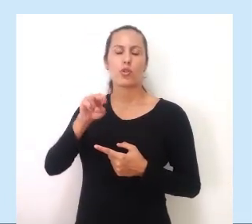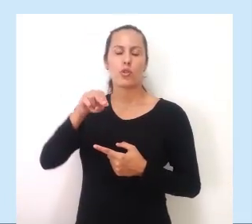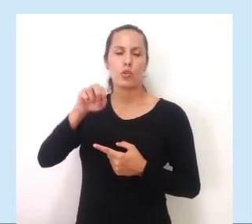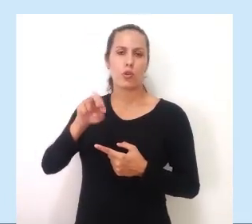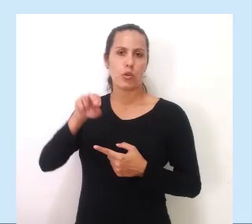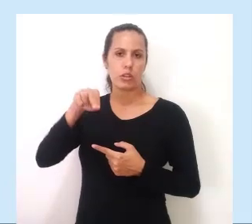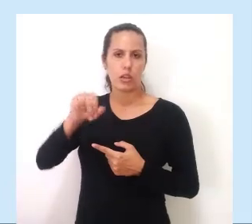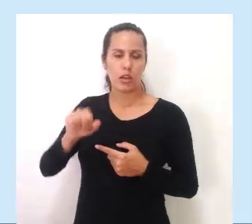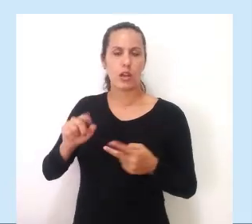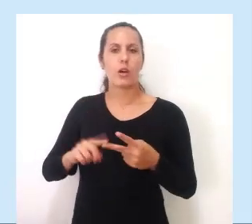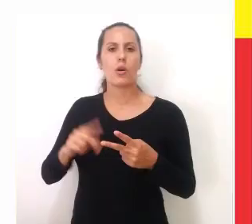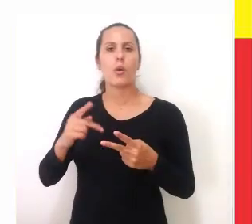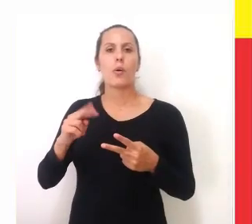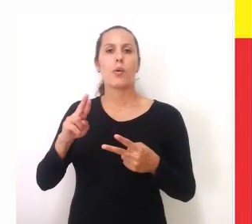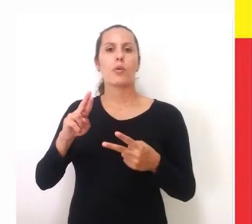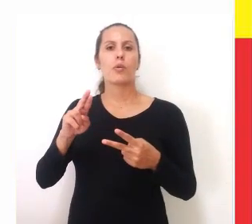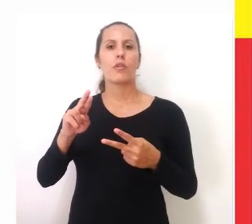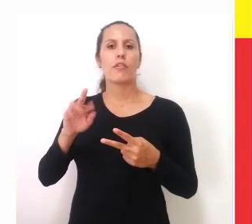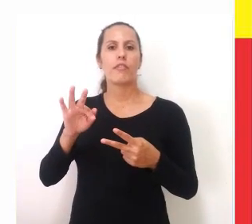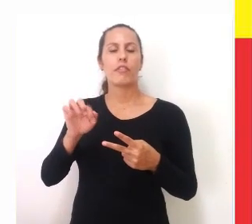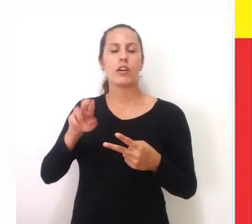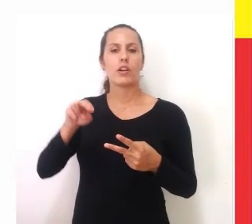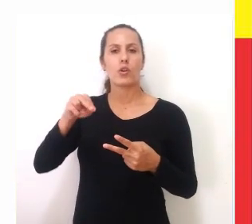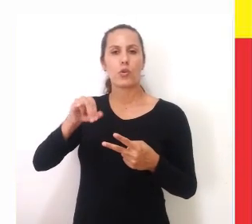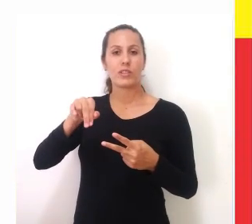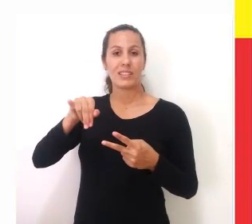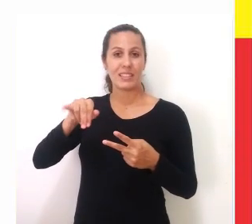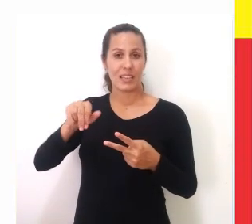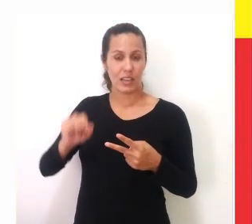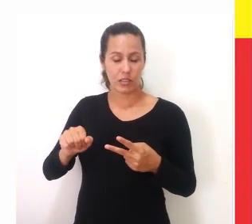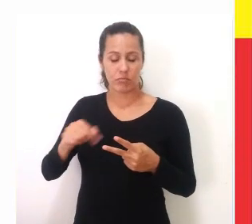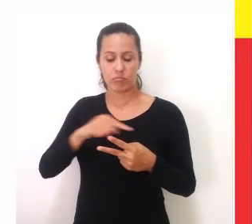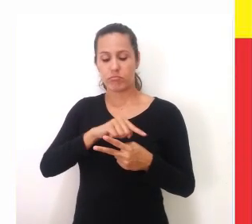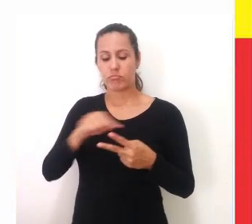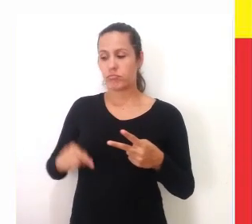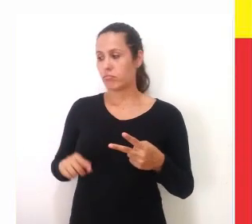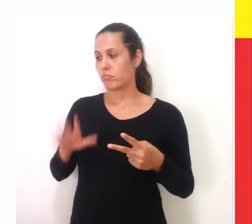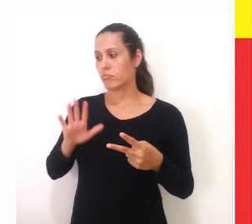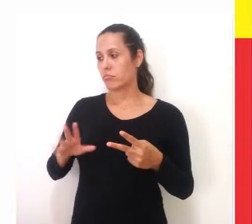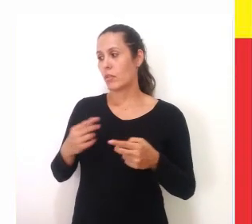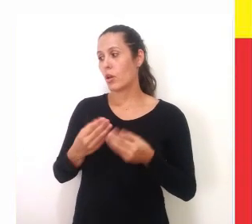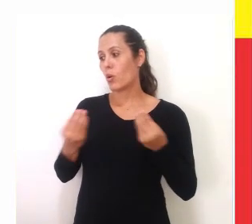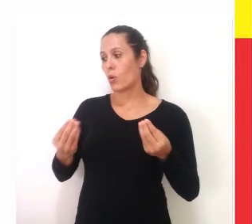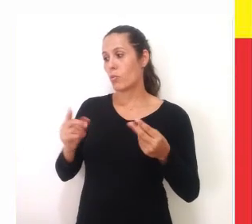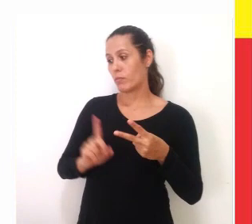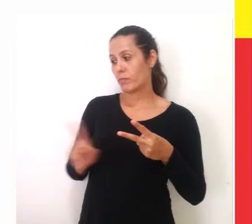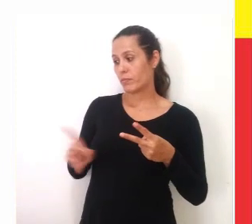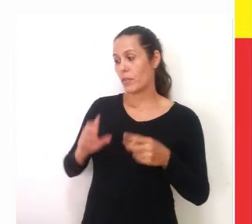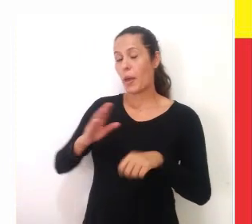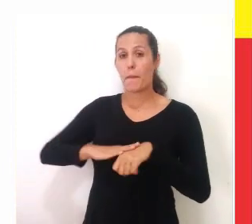ok? Vejam a imagem. Métodos hormonais.